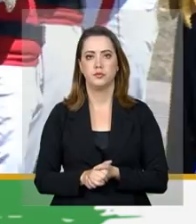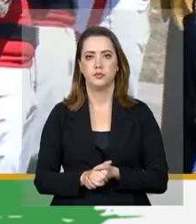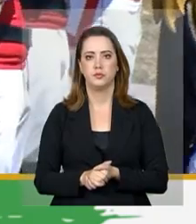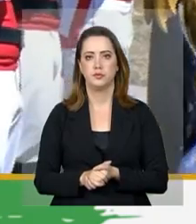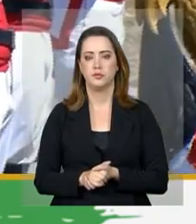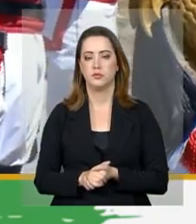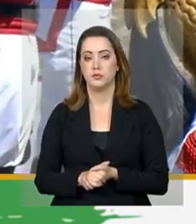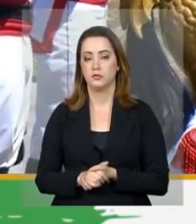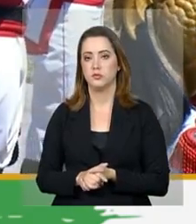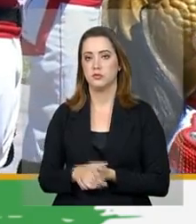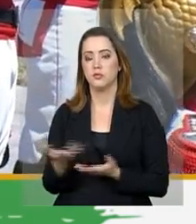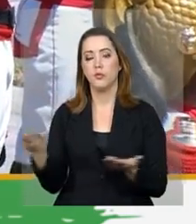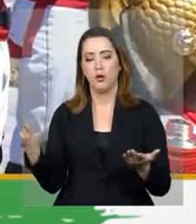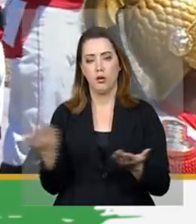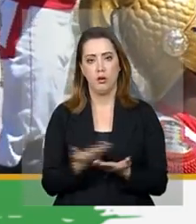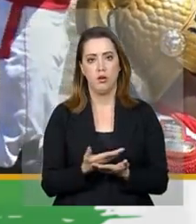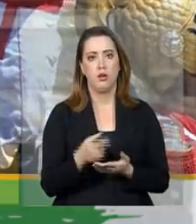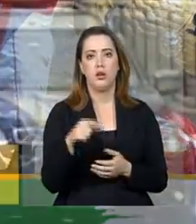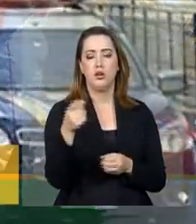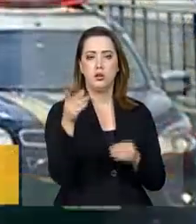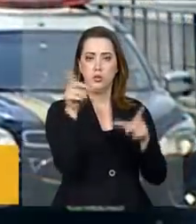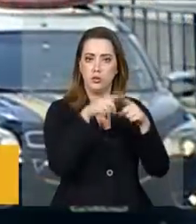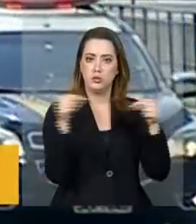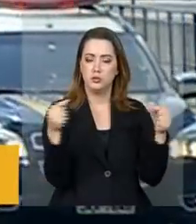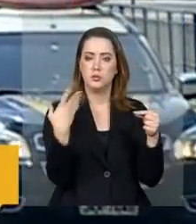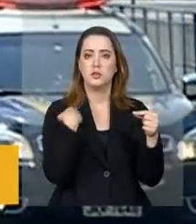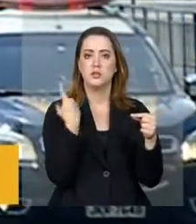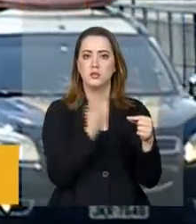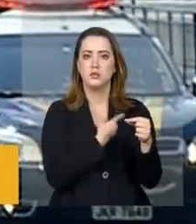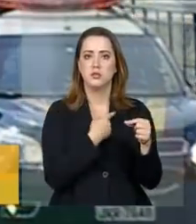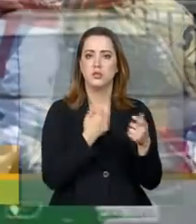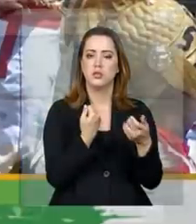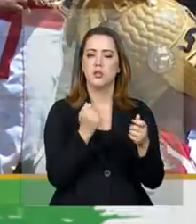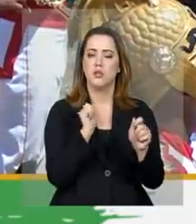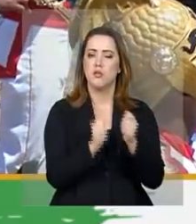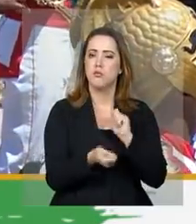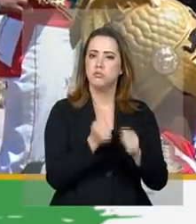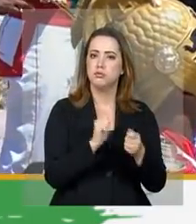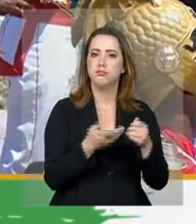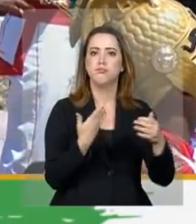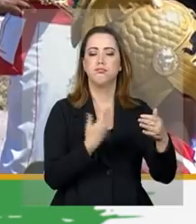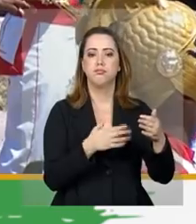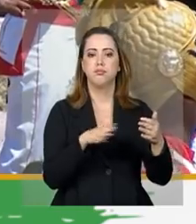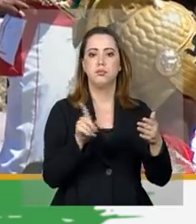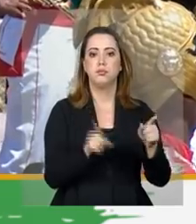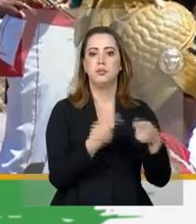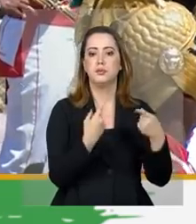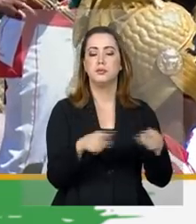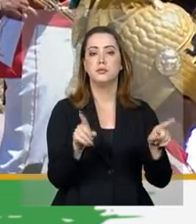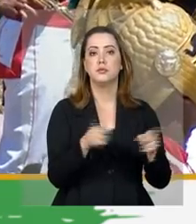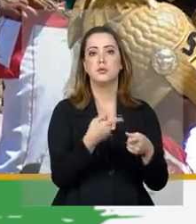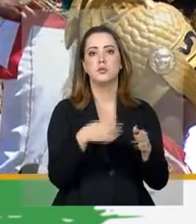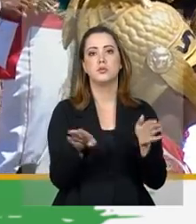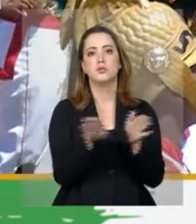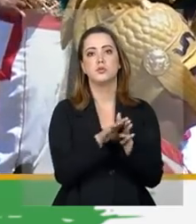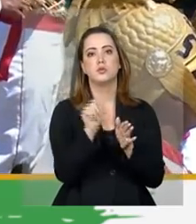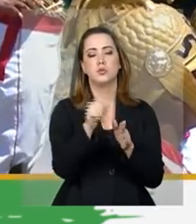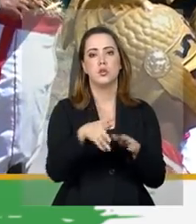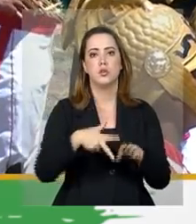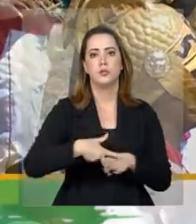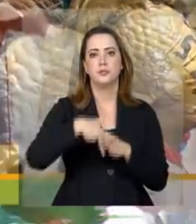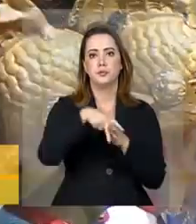Voltando a Brasília agora com a apresentação da banda, que aguarda a chegada então da tropa montada, da cavalaria.